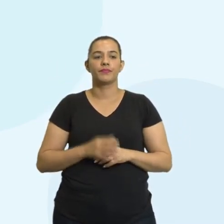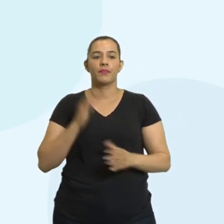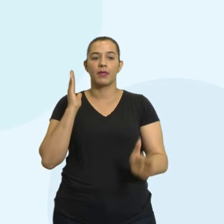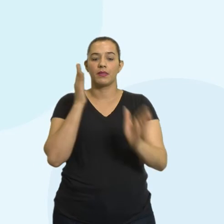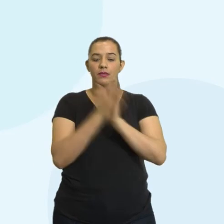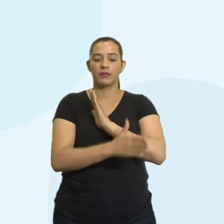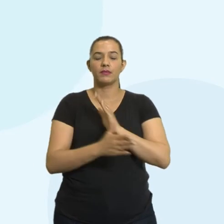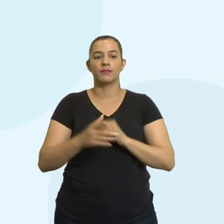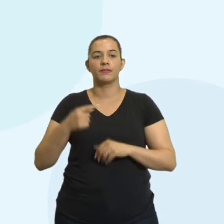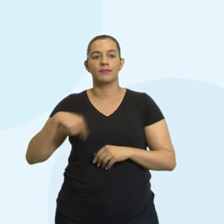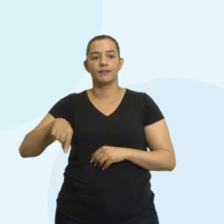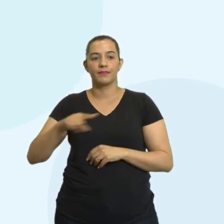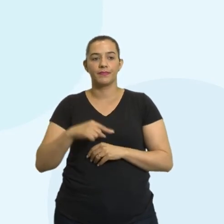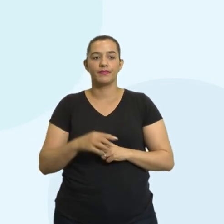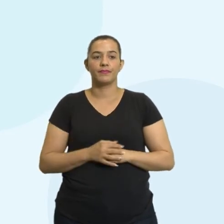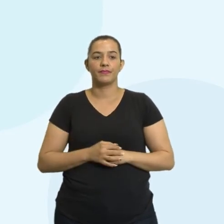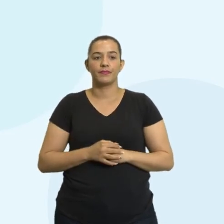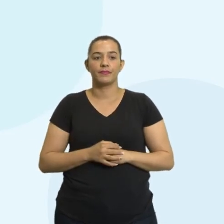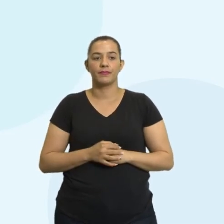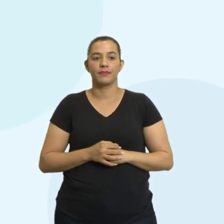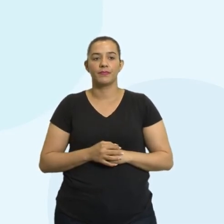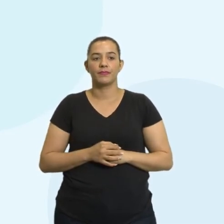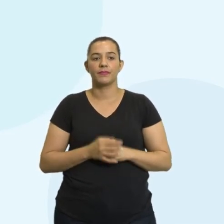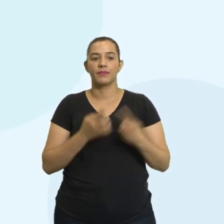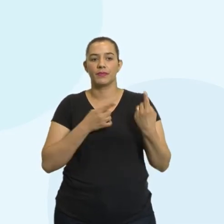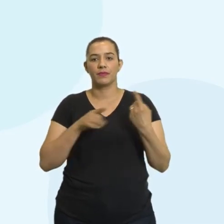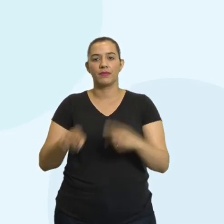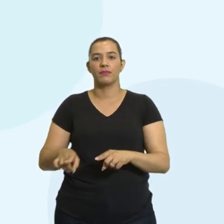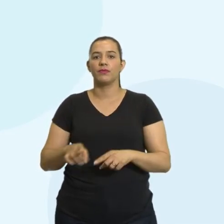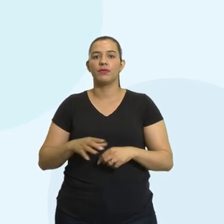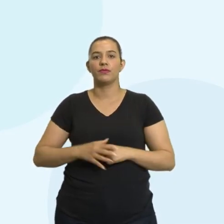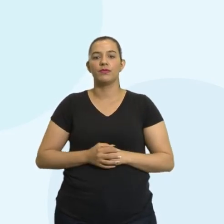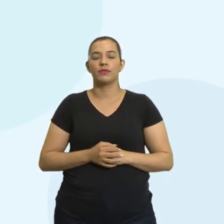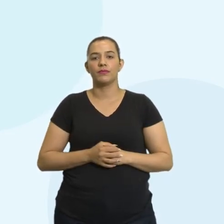escapar da inimiga.